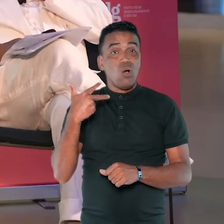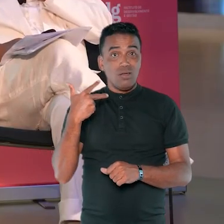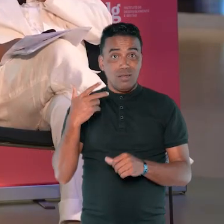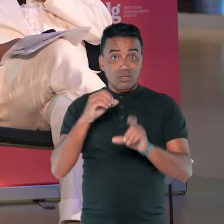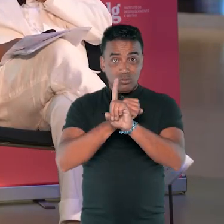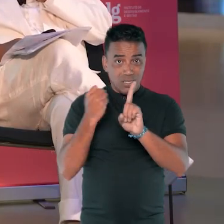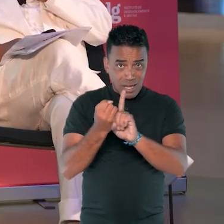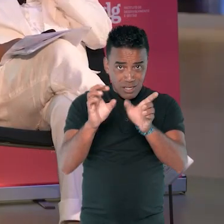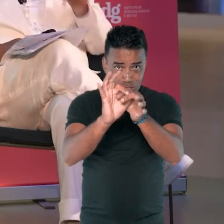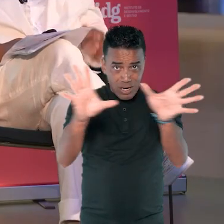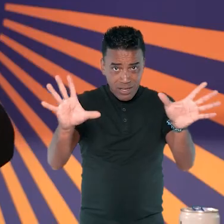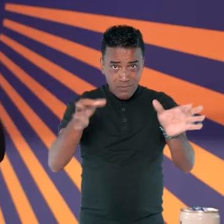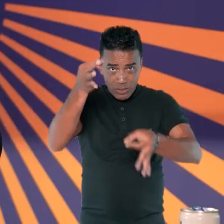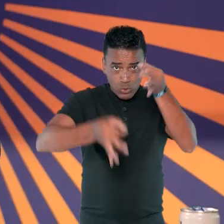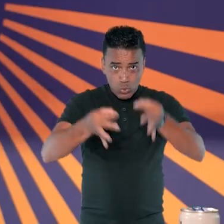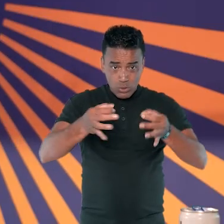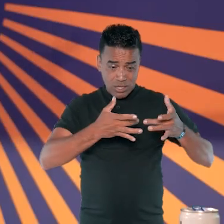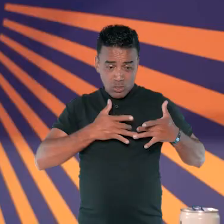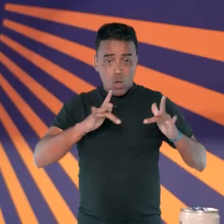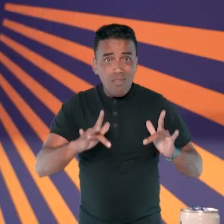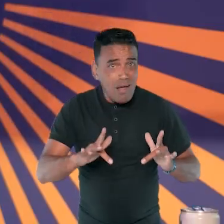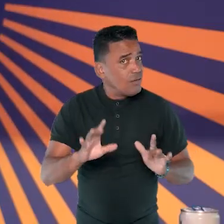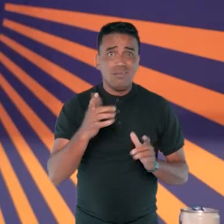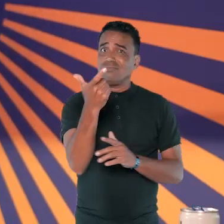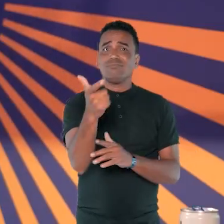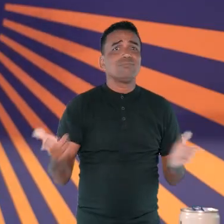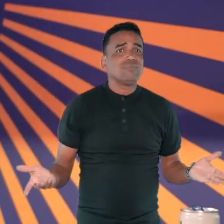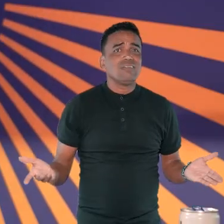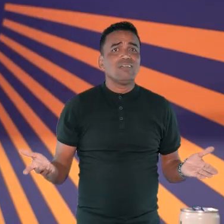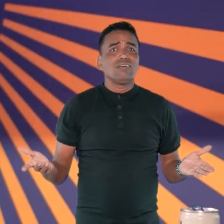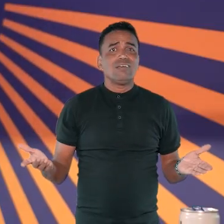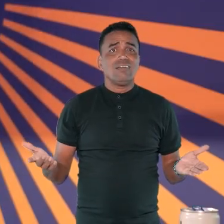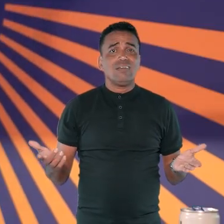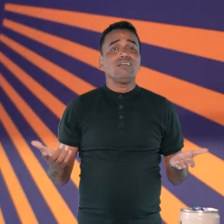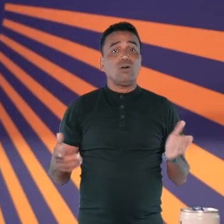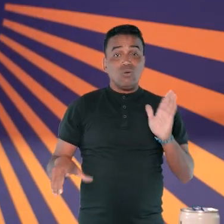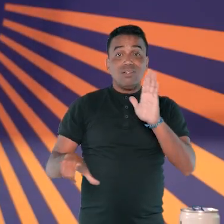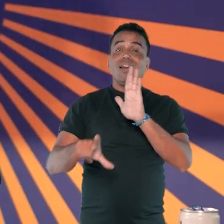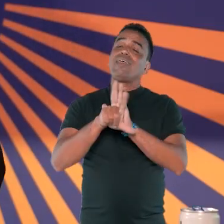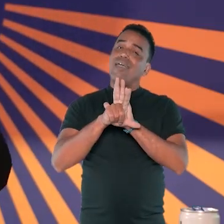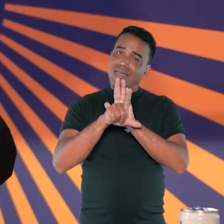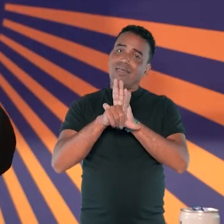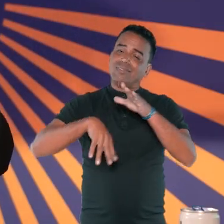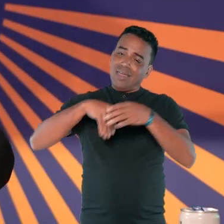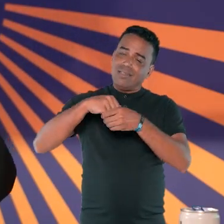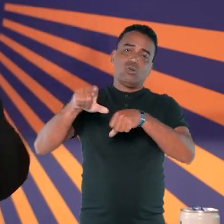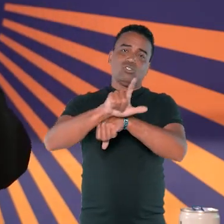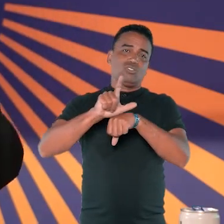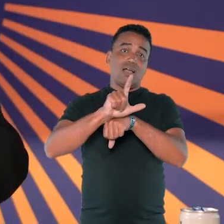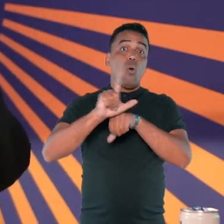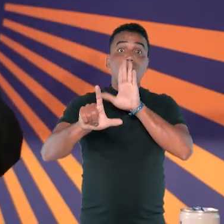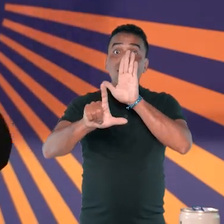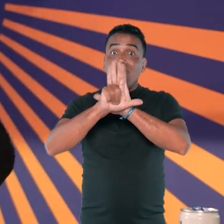justa, nem solidária. E isto, no entanto, está posto com todas as letras na Constituição brasileira e é lei,